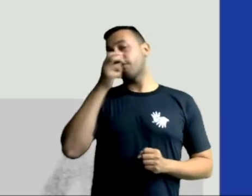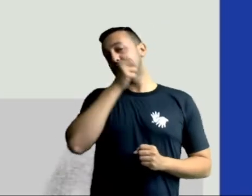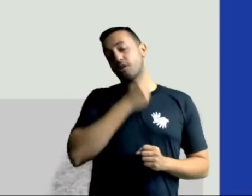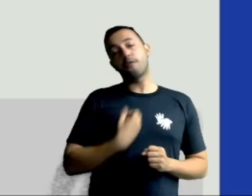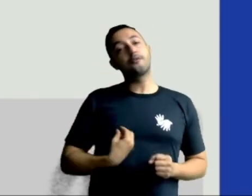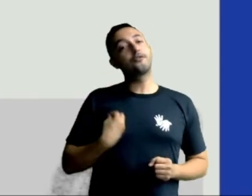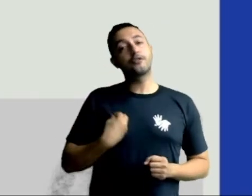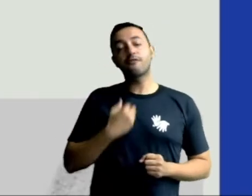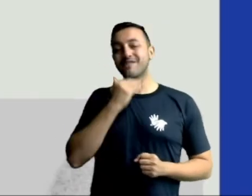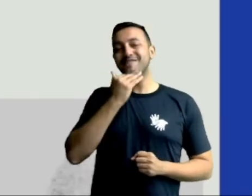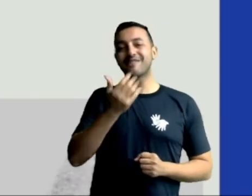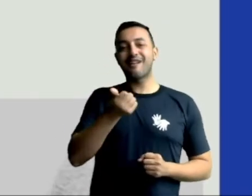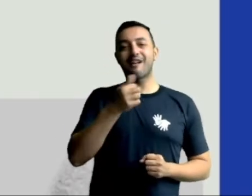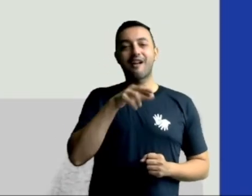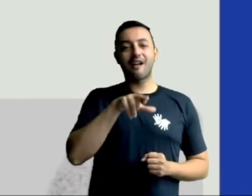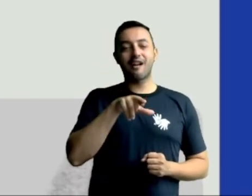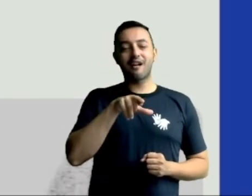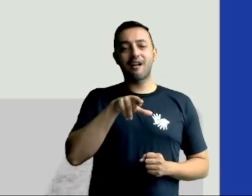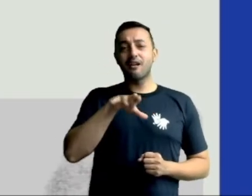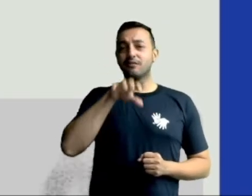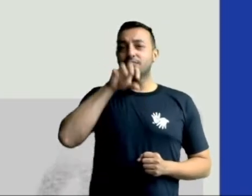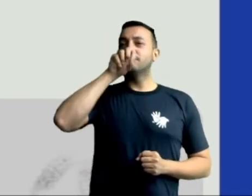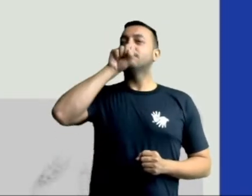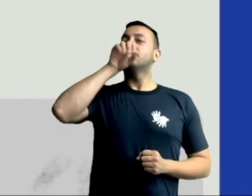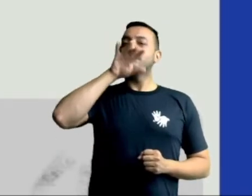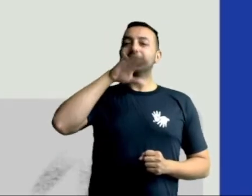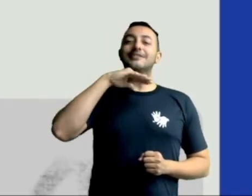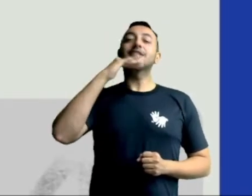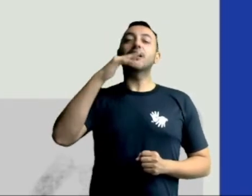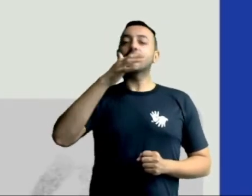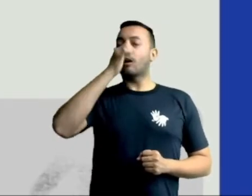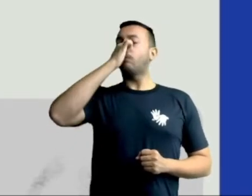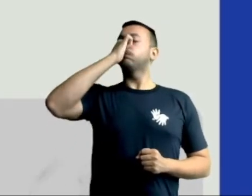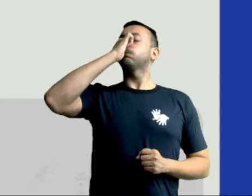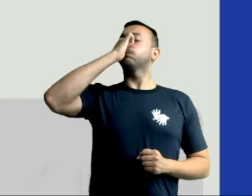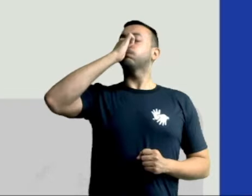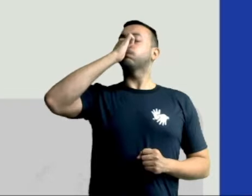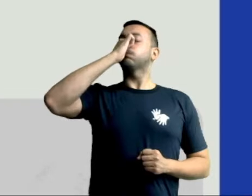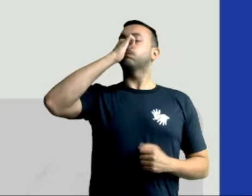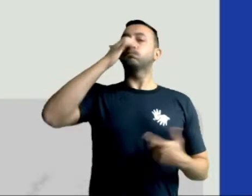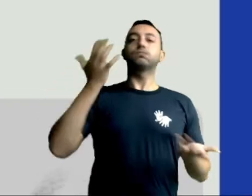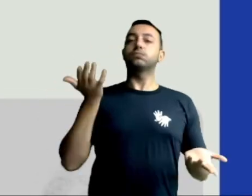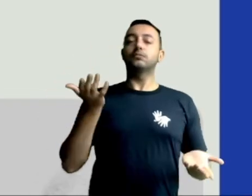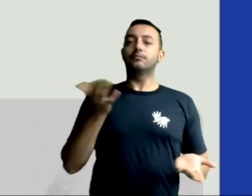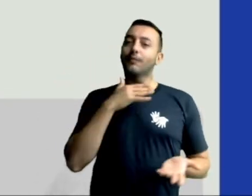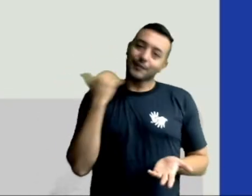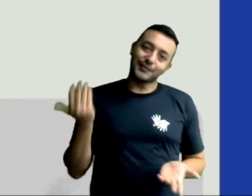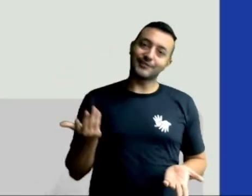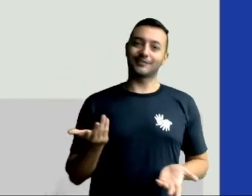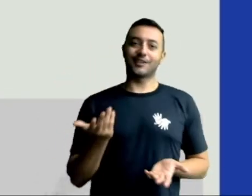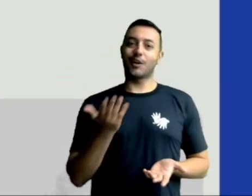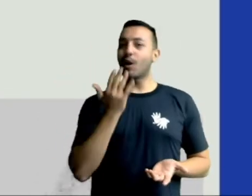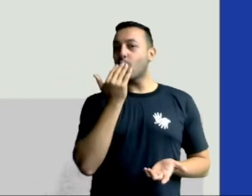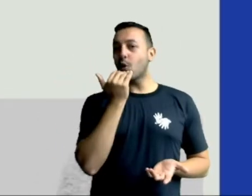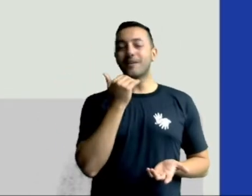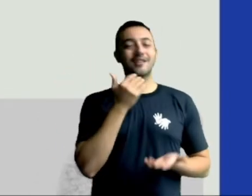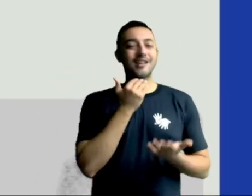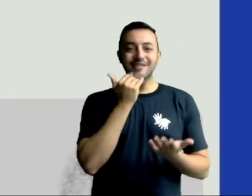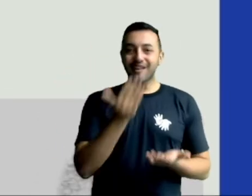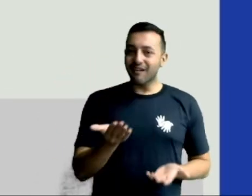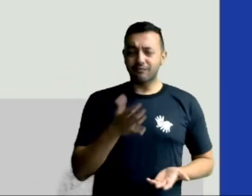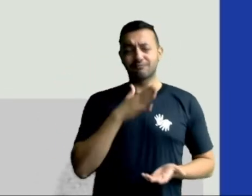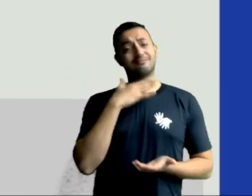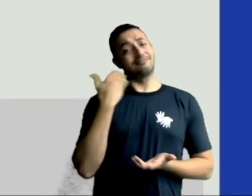sobrevivermos, por exemplo, sem o ar, sem o oxigênio ou sem a água, né? Ou sem comida, a gente morre. Então a